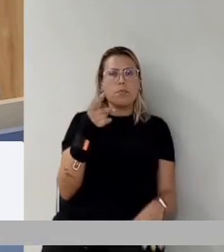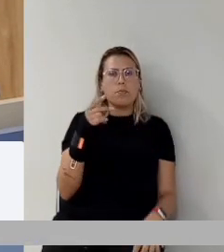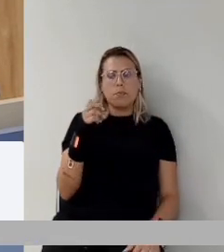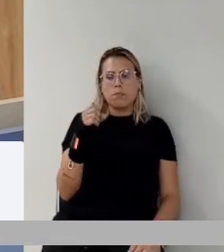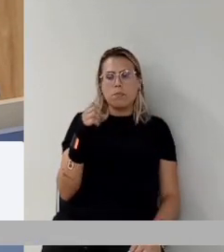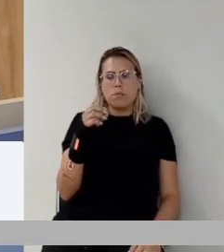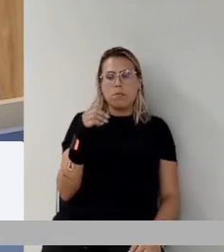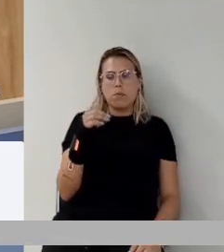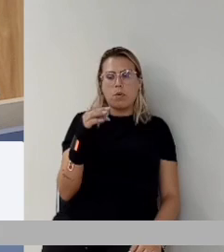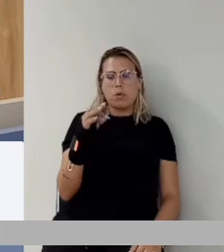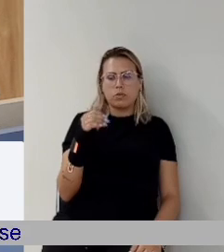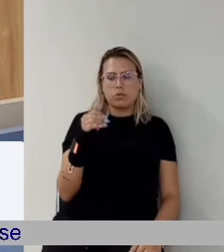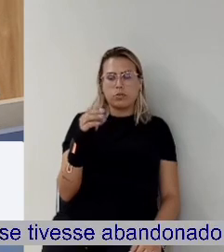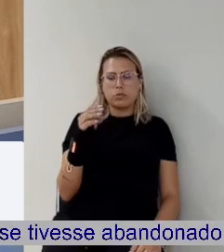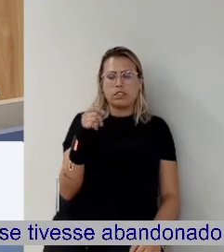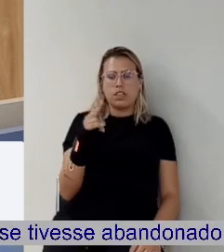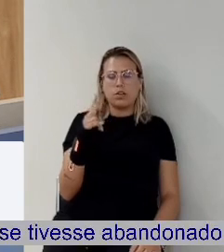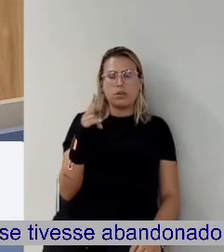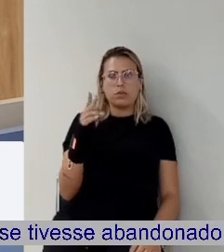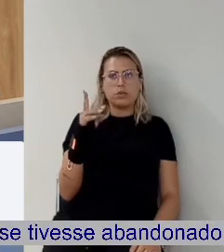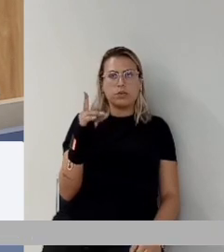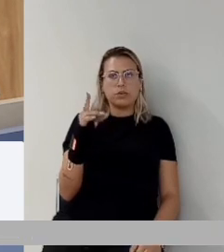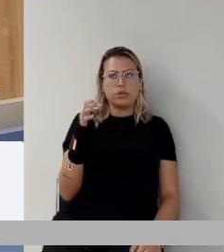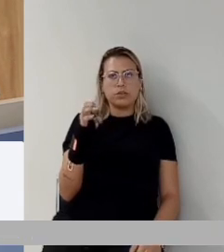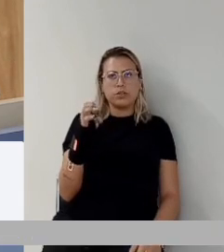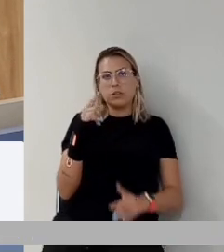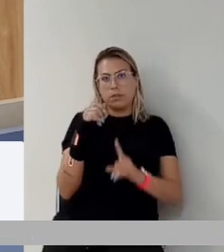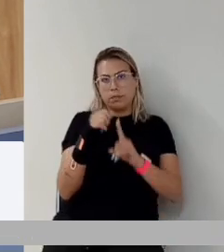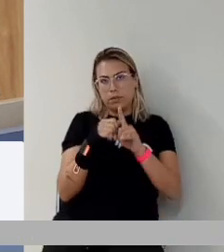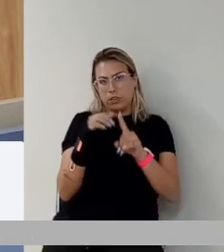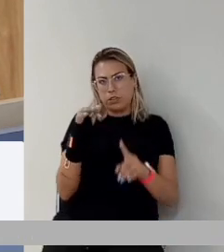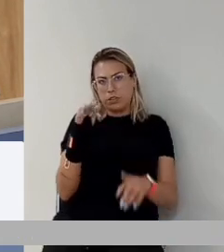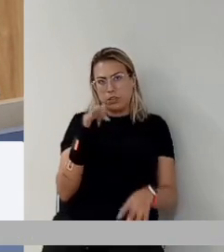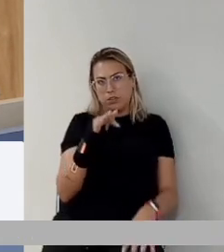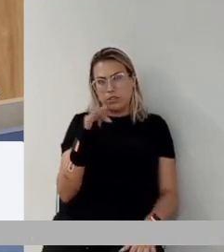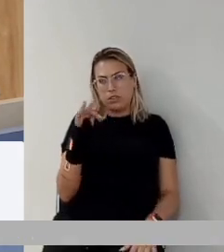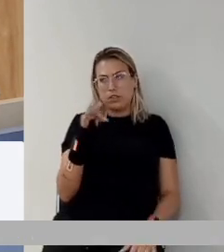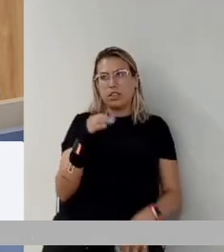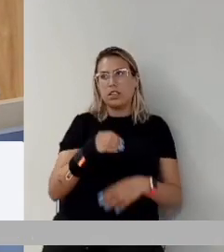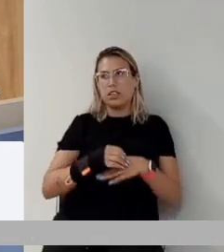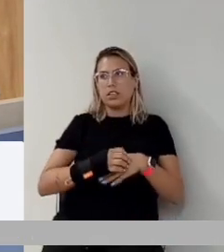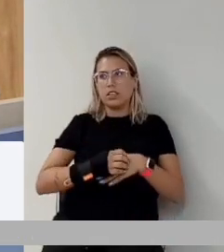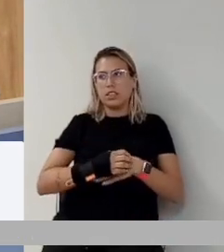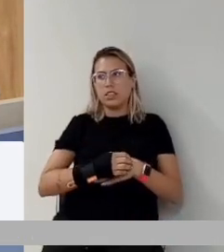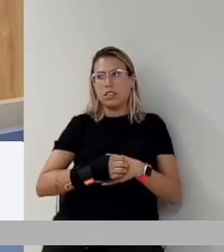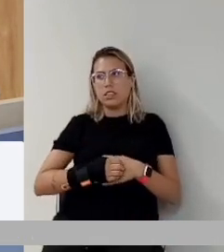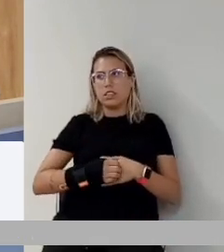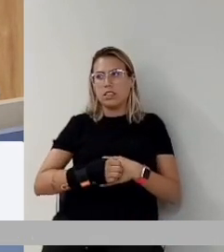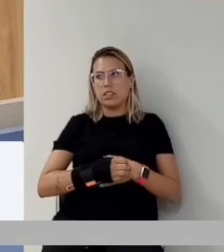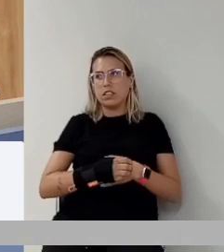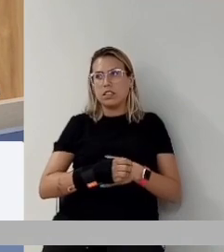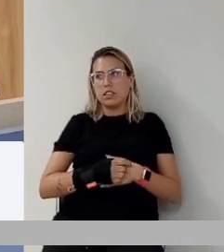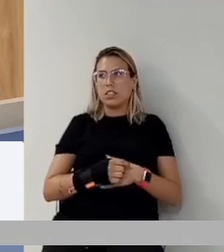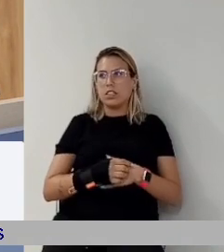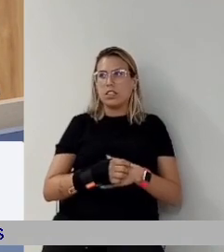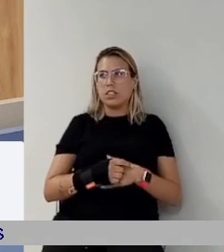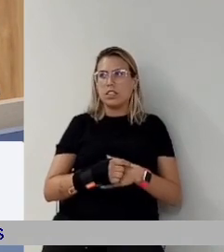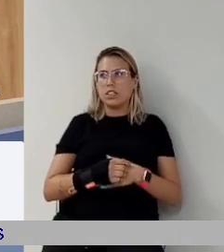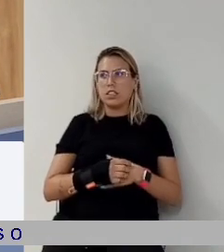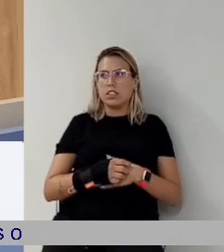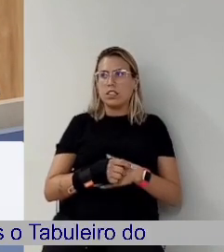tivesse abandonado no mês de fevereiro as unidades básicas de saúde tabuleira do Norte